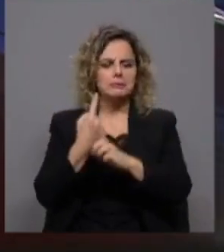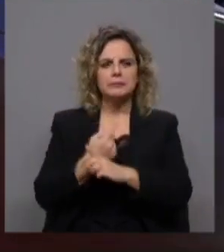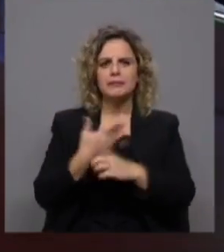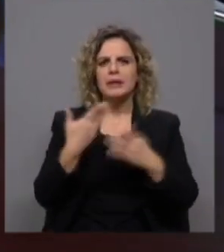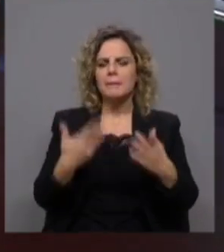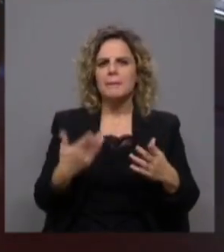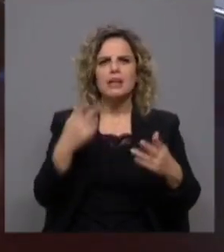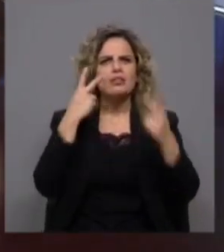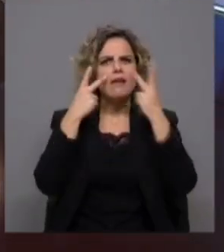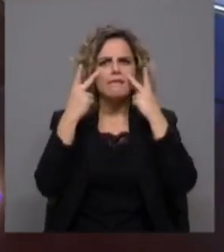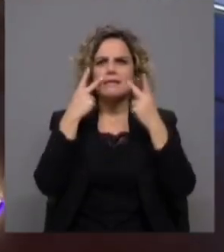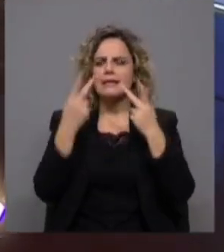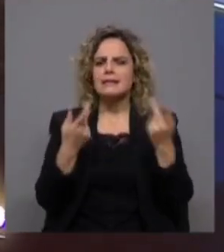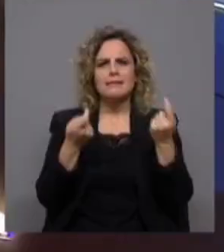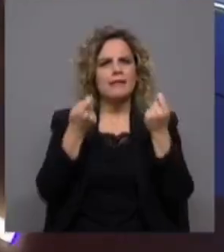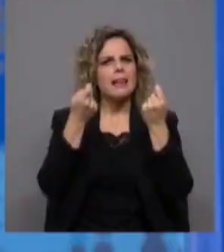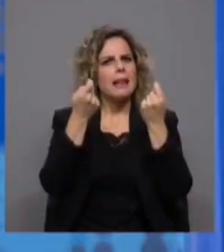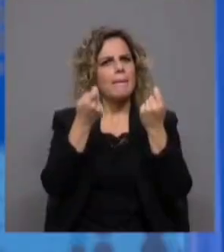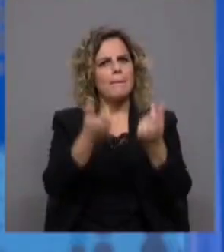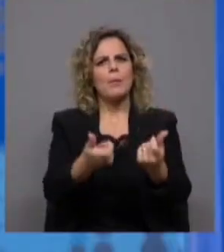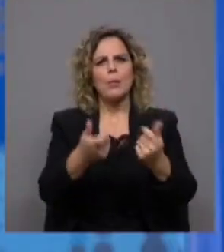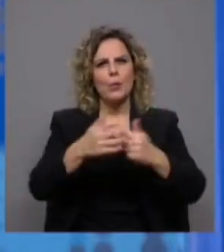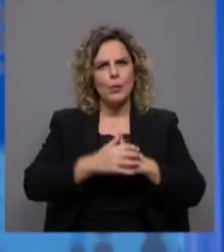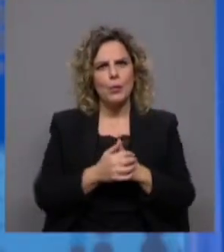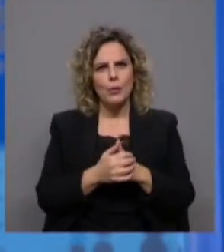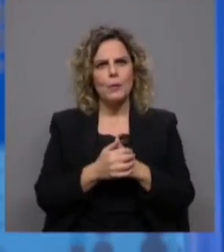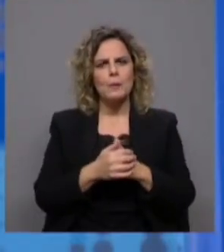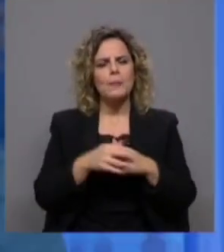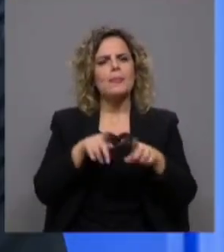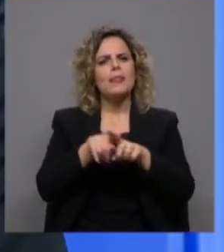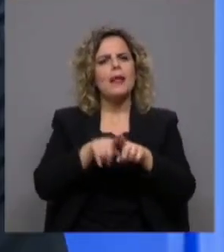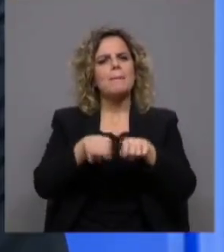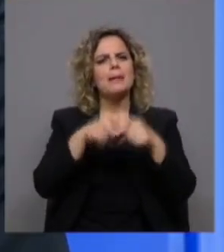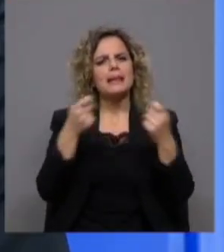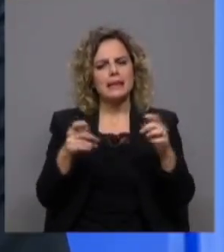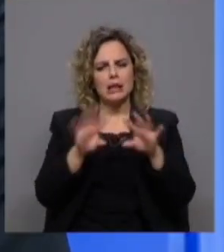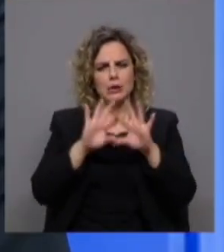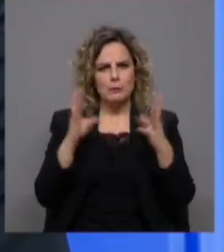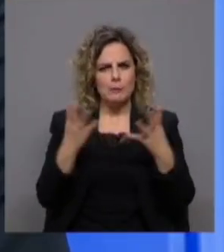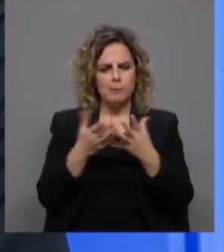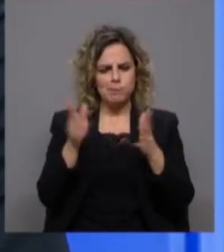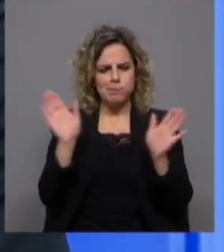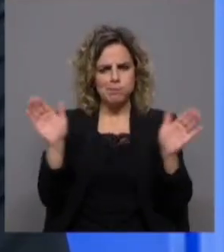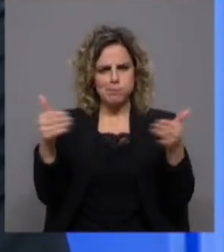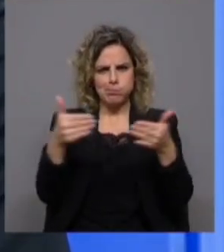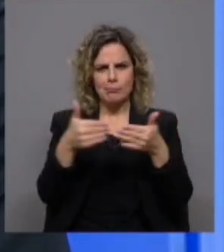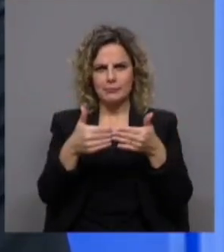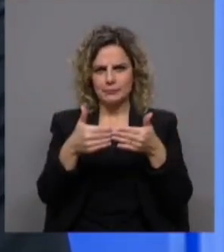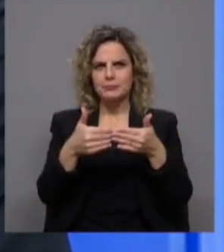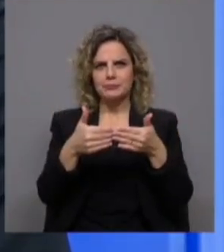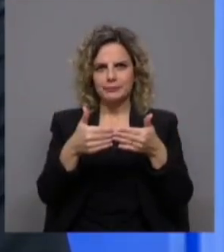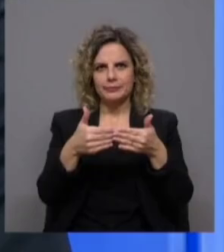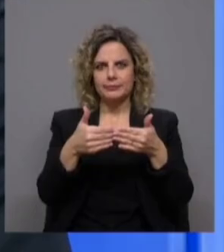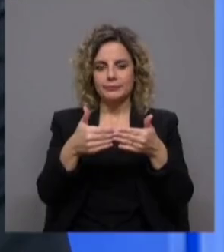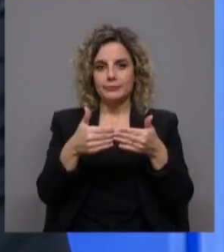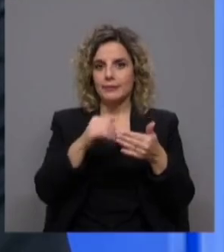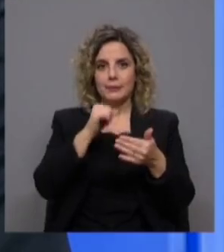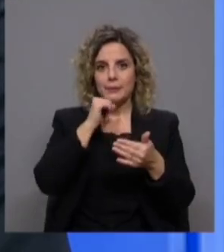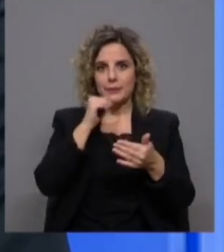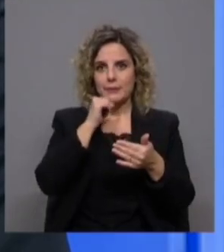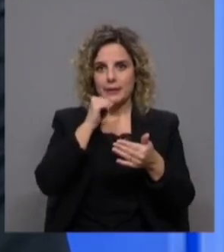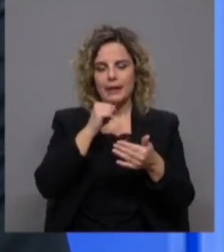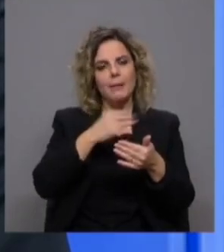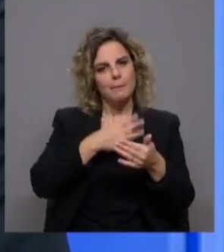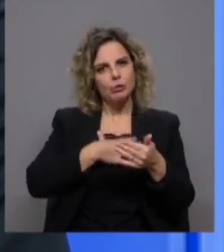disso não é muito visível ainda é um partido de bolha e eu acho que já não somos a partir de bolha embora